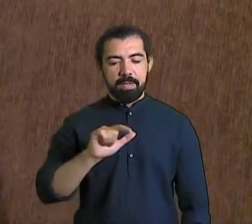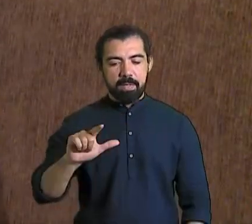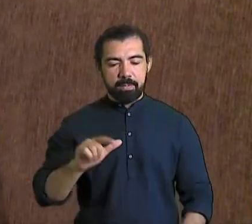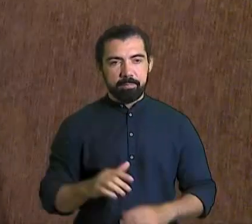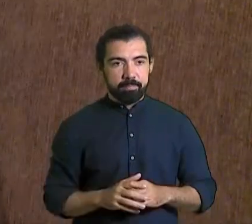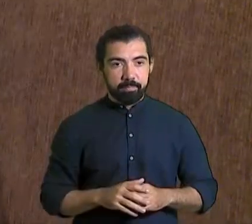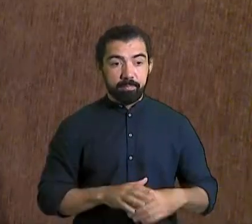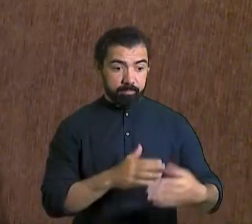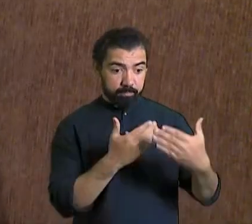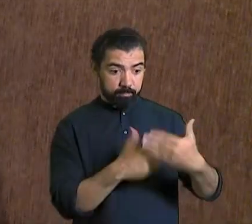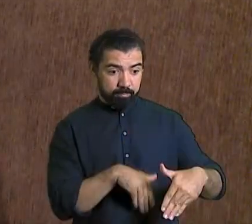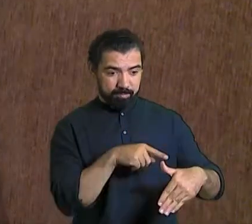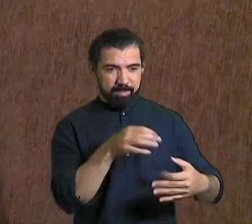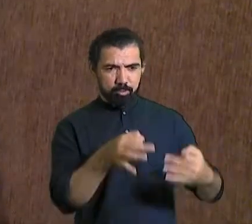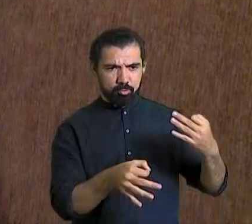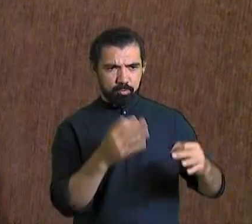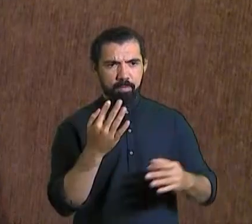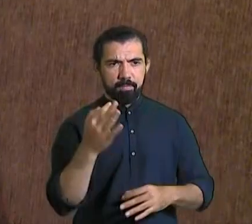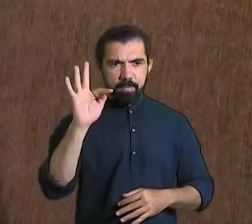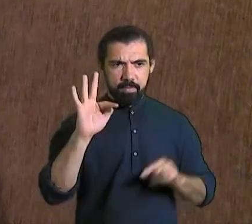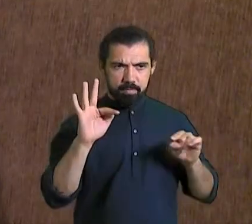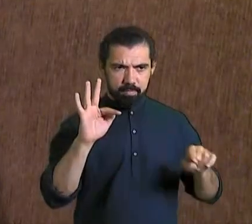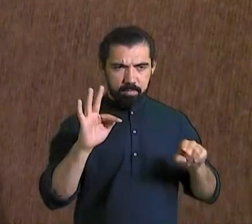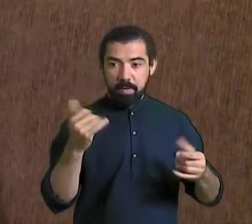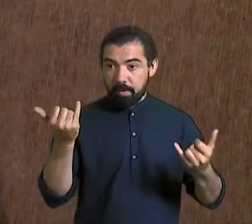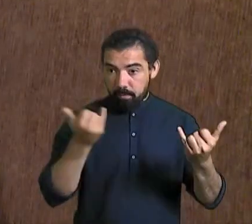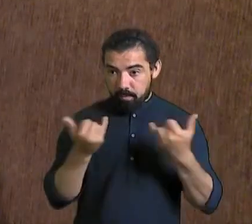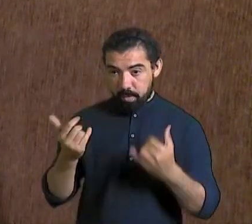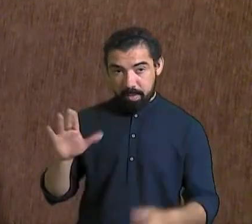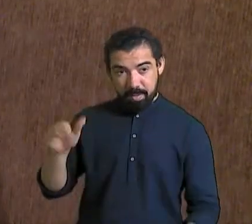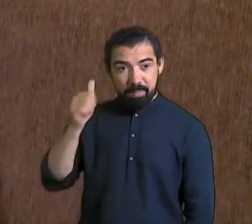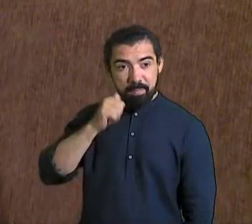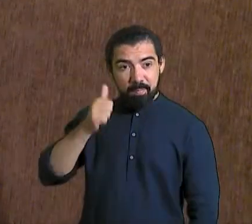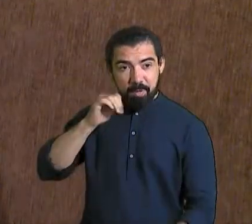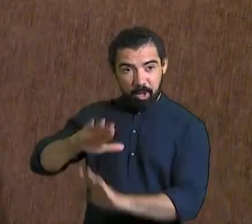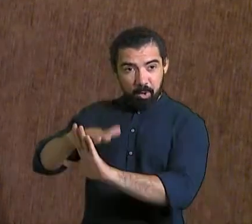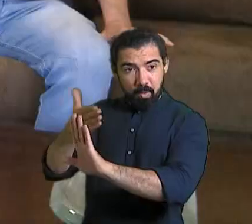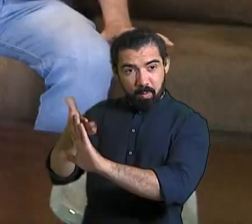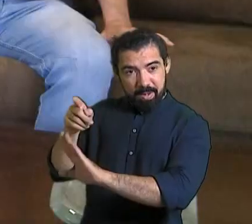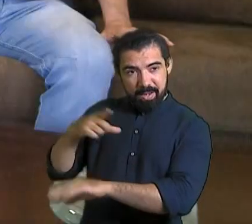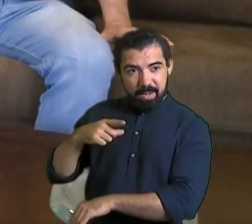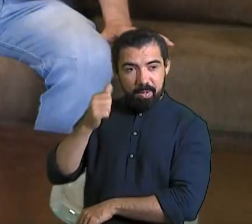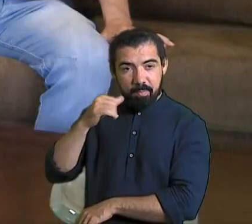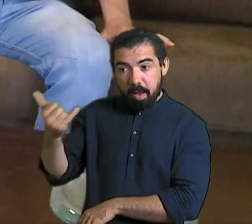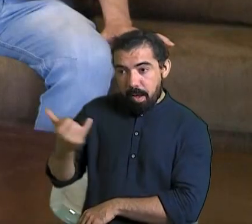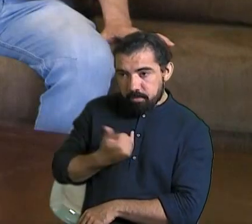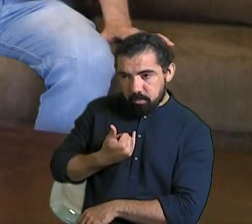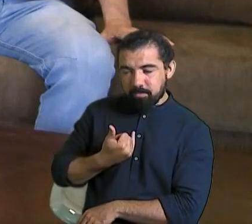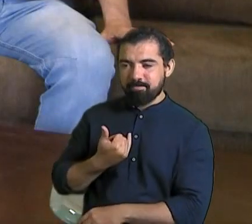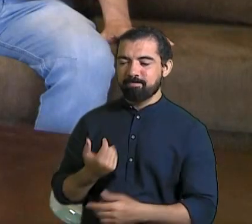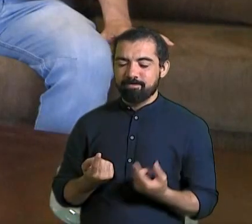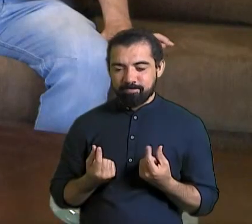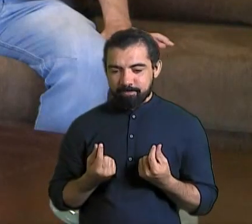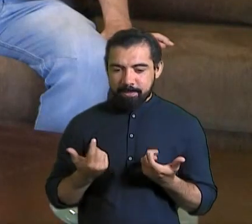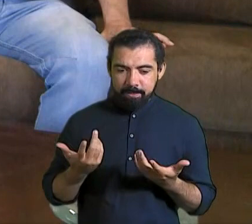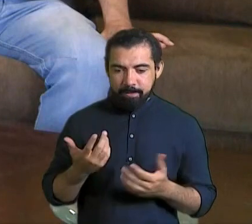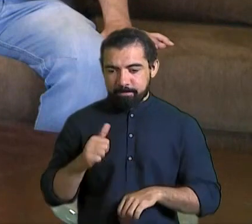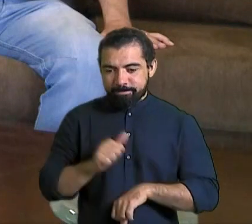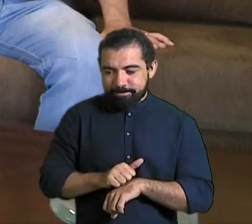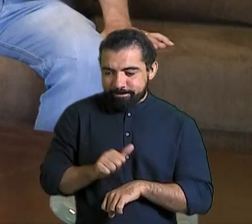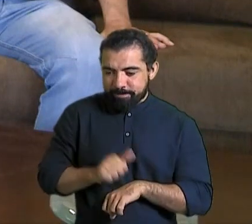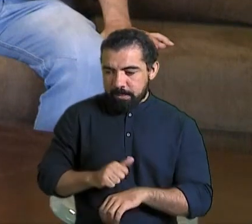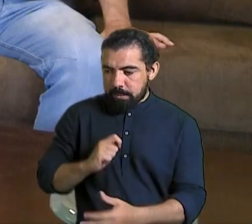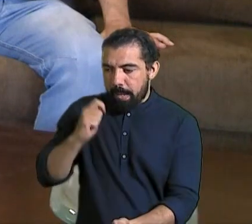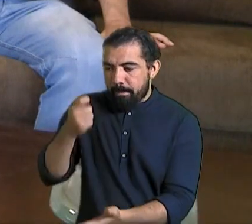esse concurso da Justiça Federal, eu fui informado por uma cunhada minha, e aí eu não tinha dinheiro para fazer